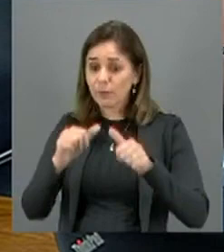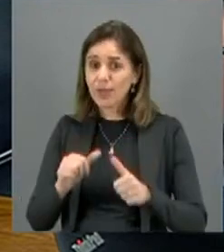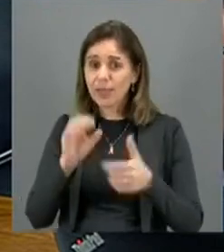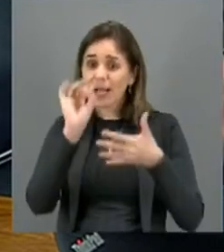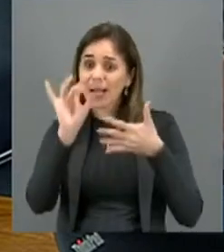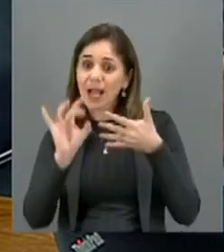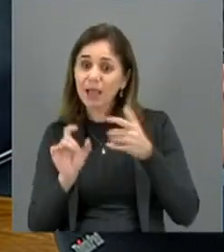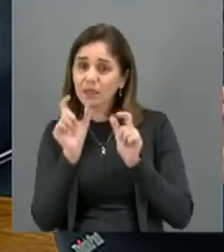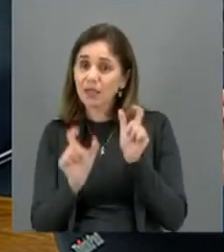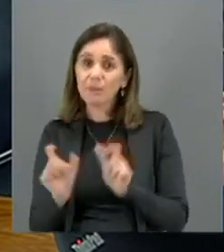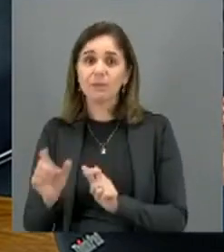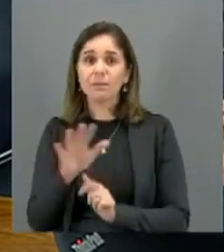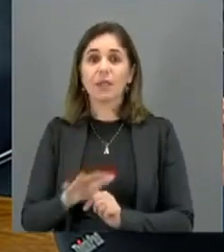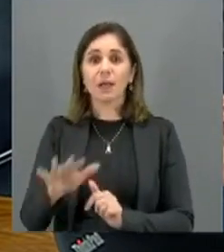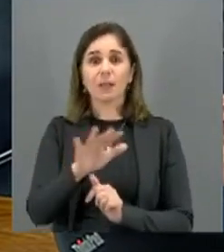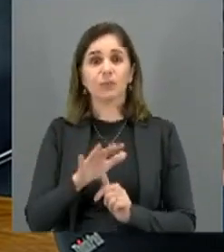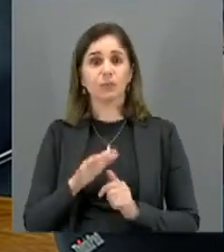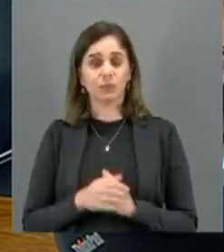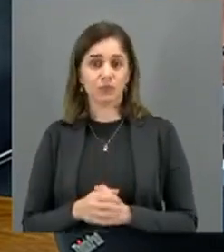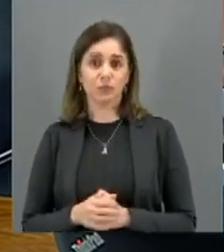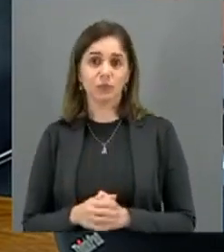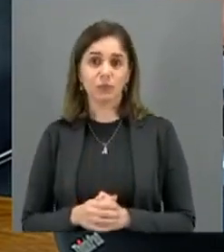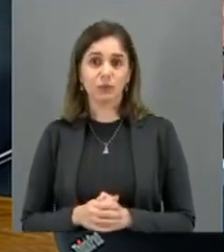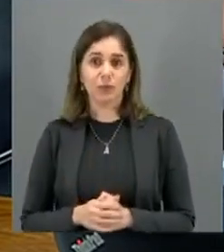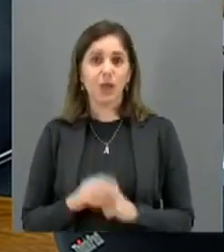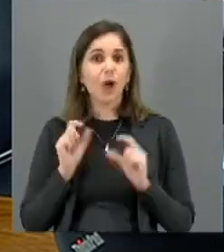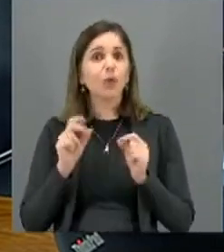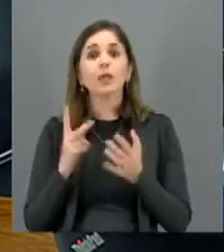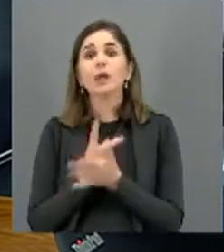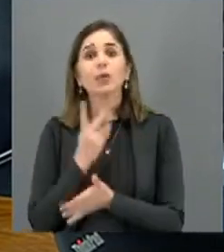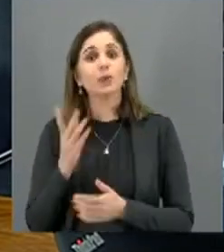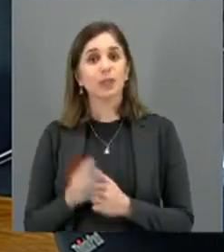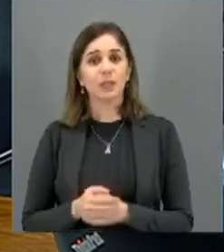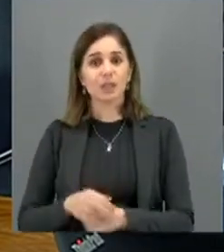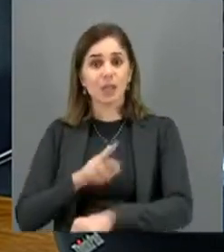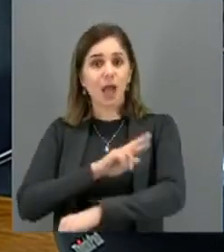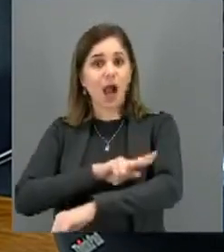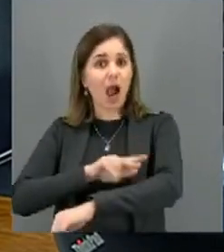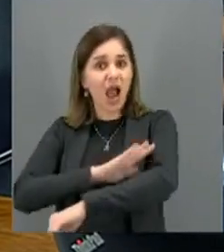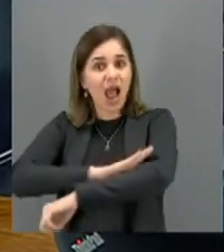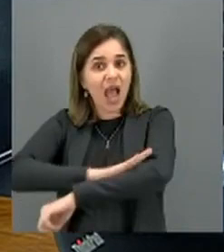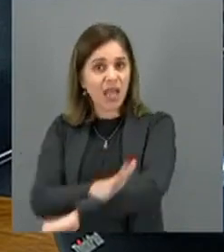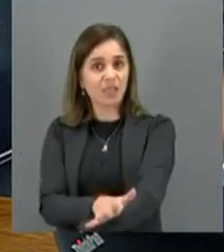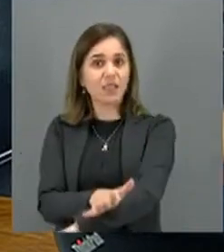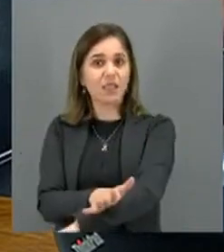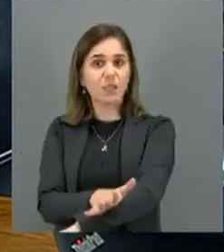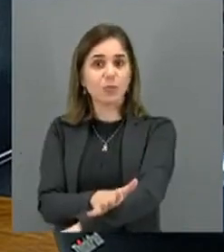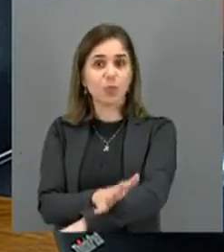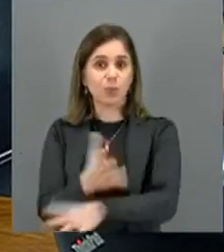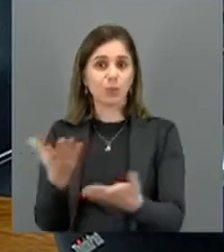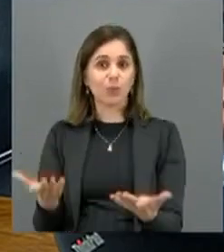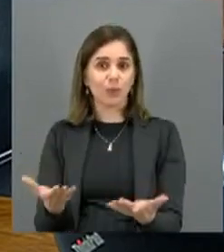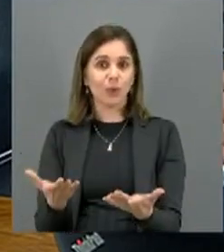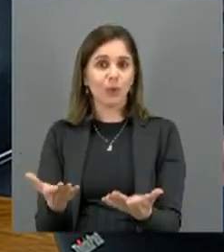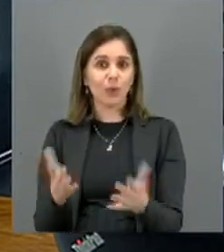por mais bem intencionada que ela seja, que é a questão do tal do racismo estrutural. Veja o que aconteceu